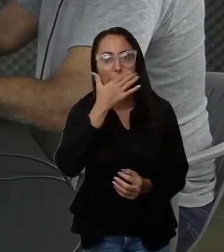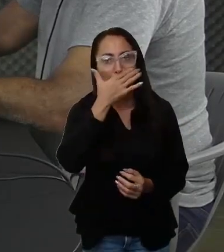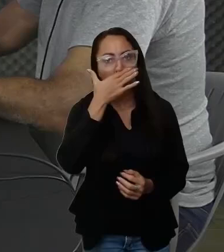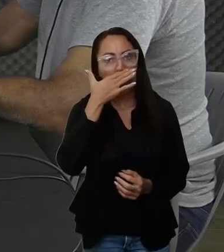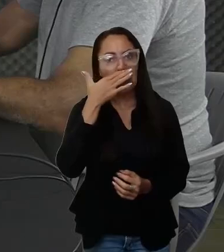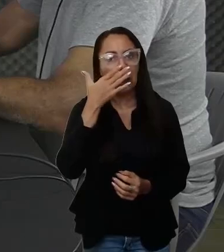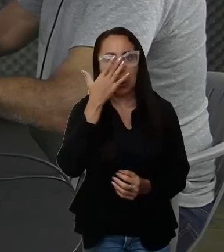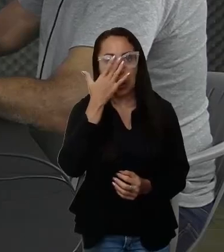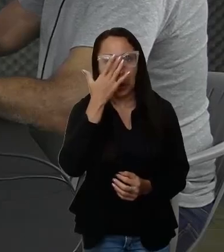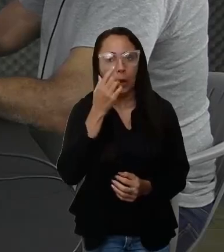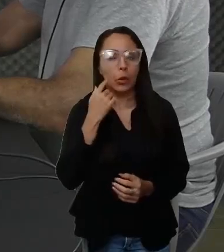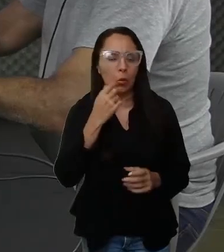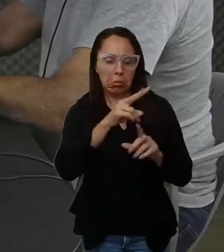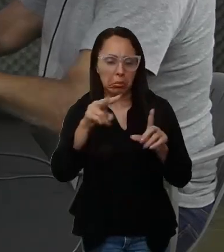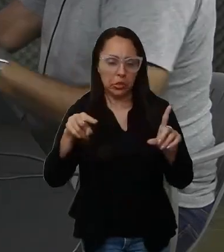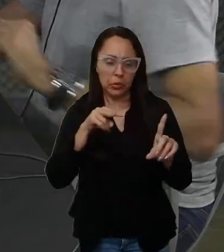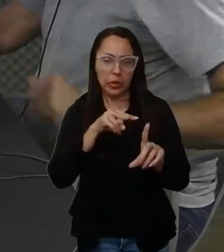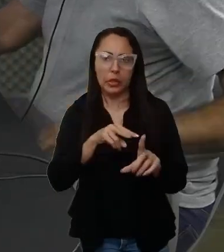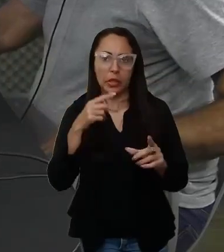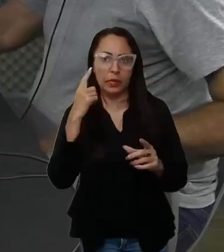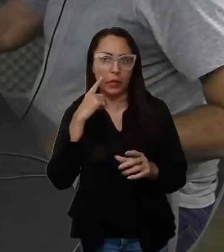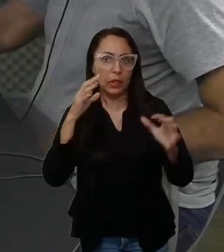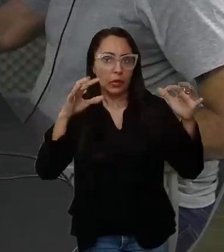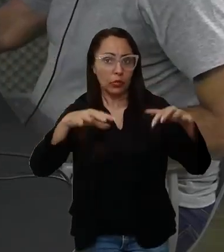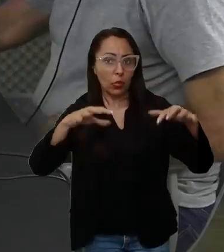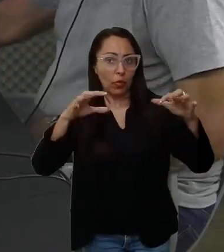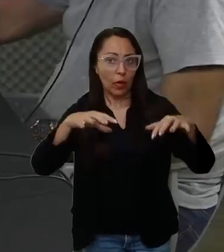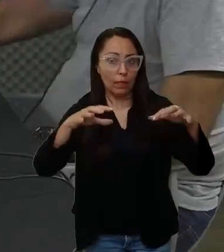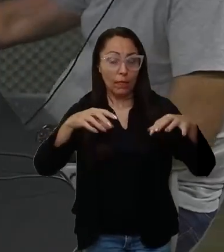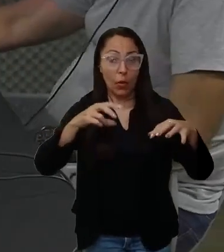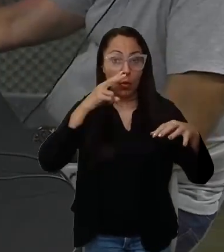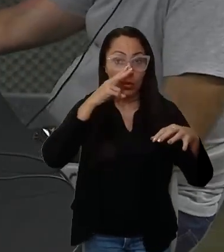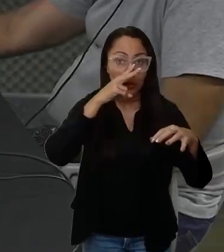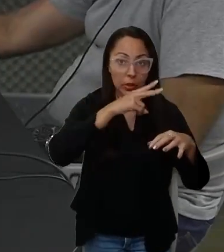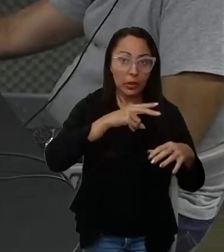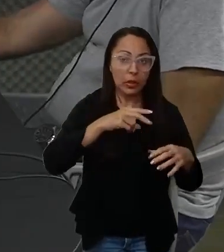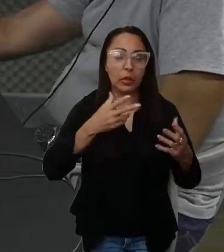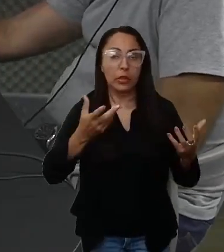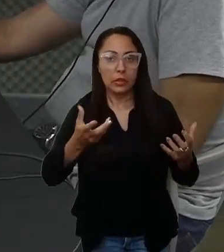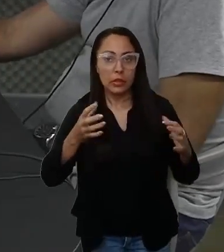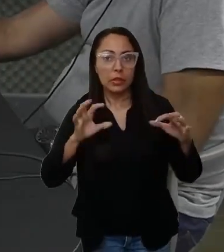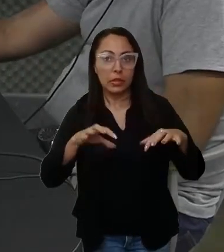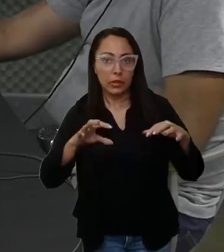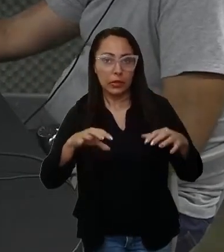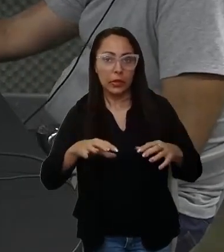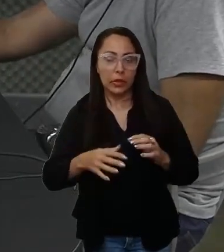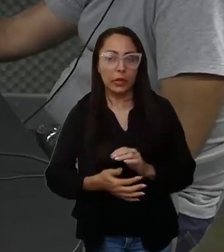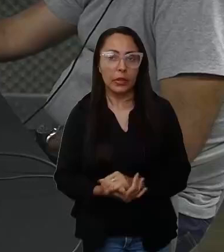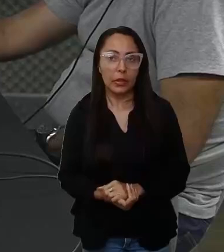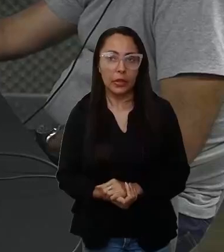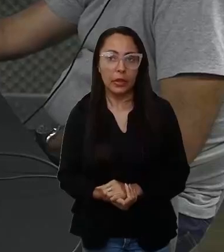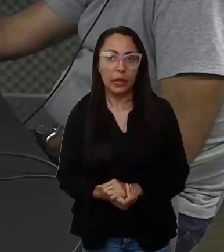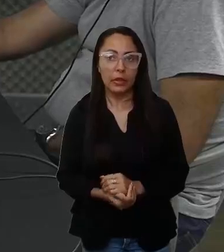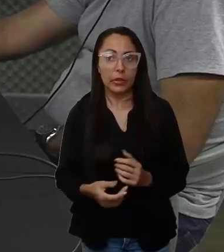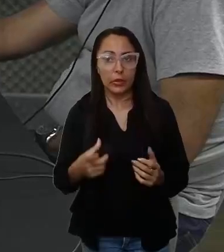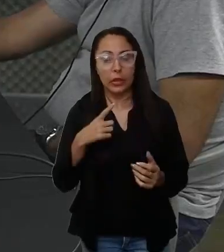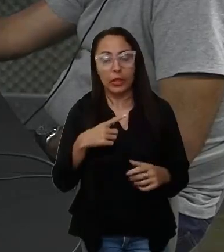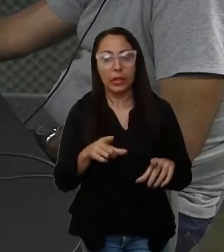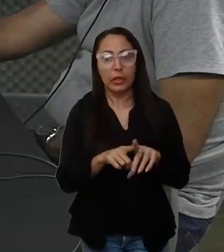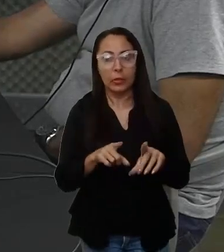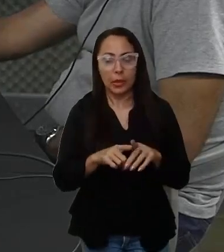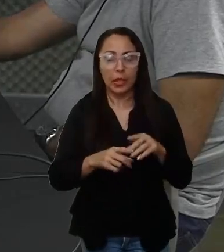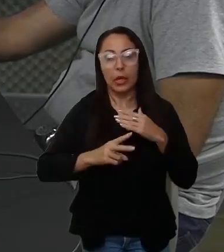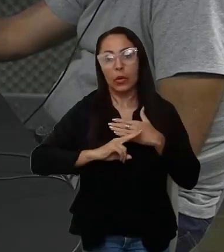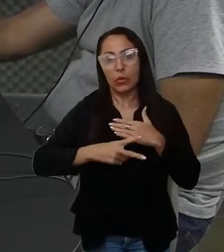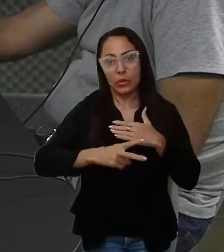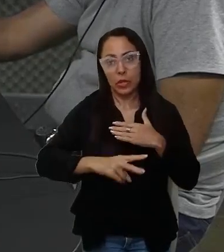com a perspectiva de você ter chuvas mais intensas, se você tem chuvas mais intensas, então é muito provável que tenha também as consequências dessas